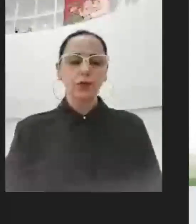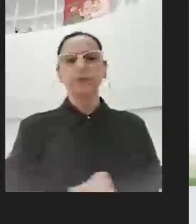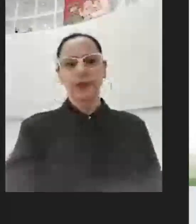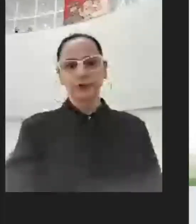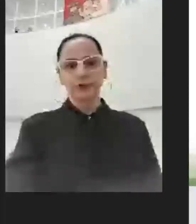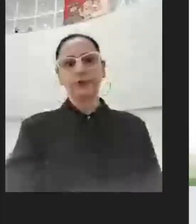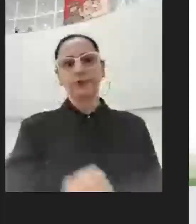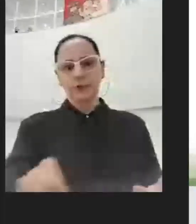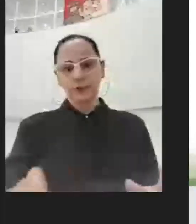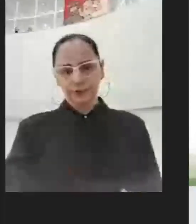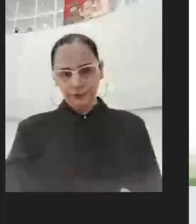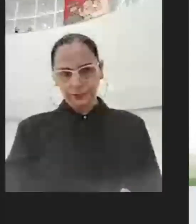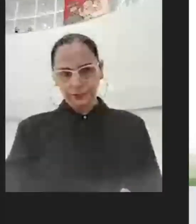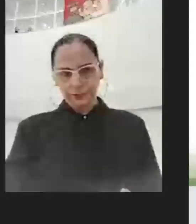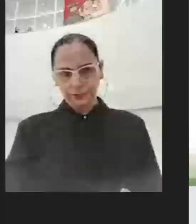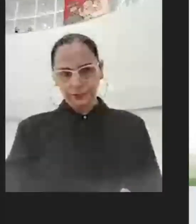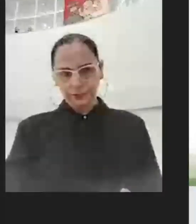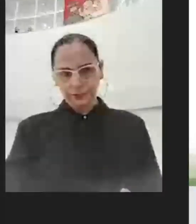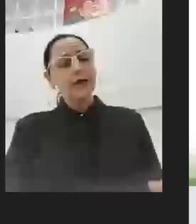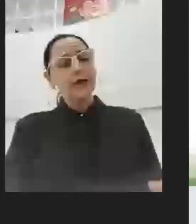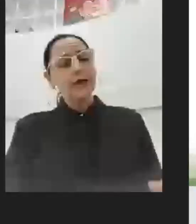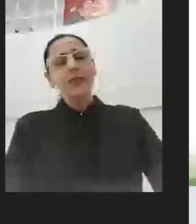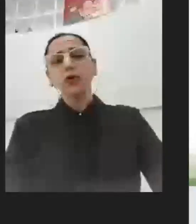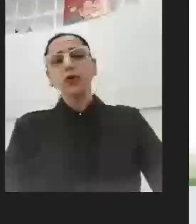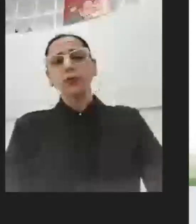que hoje o governo fez?